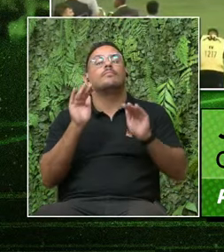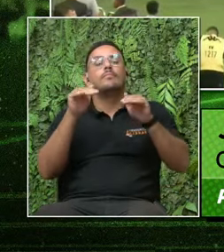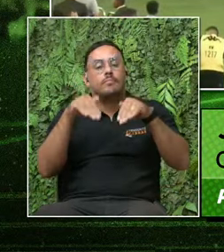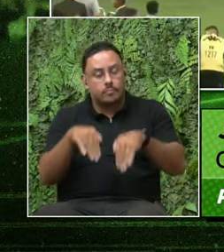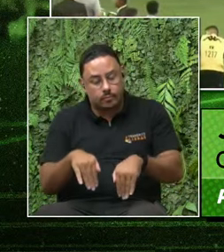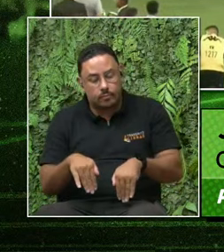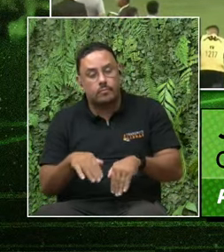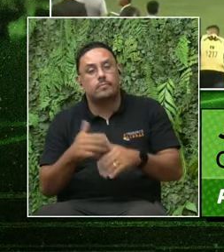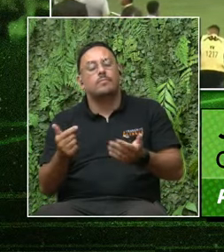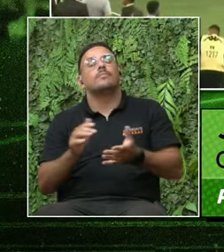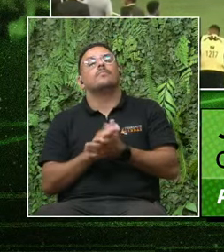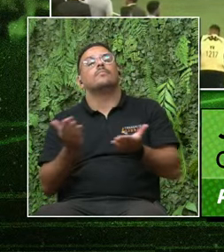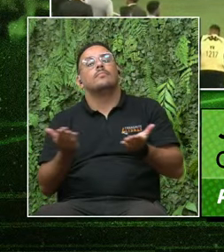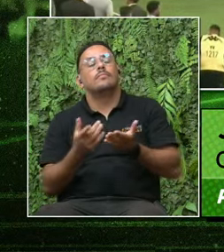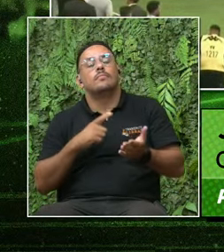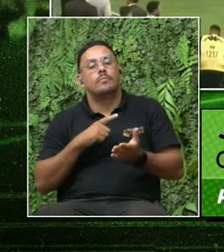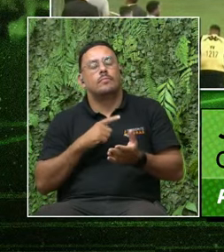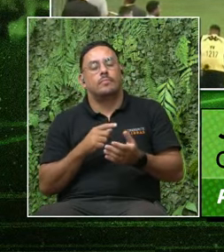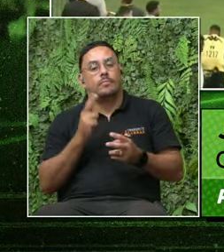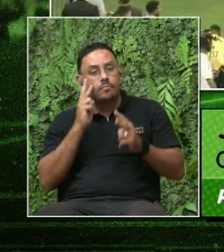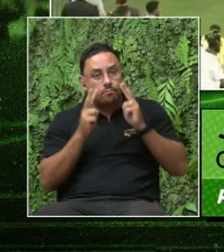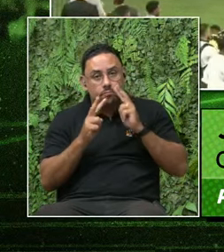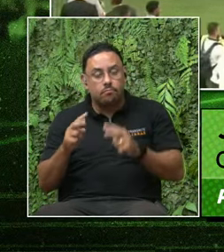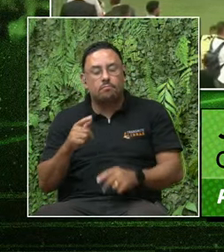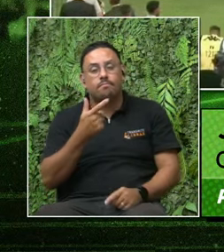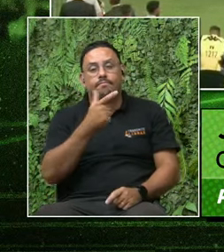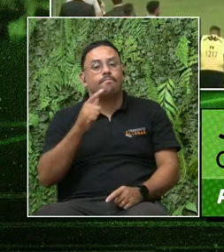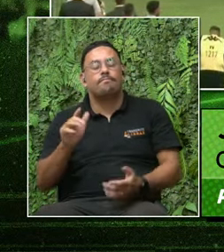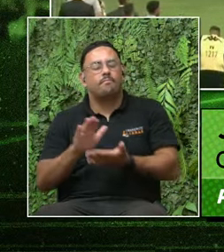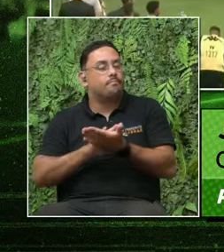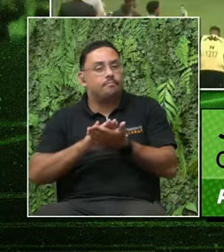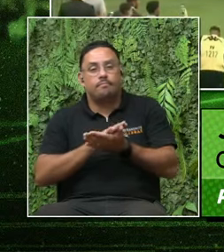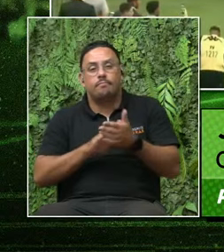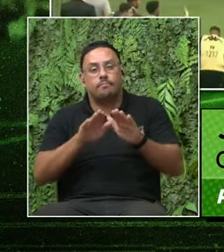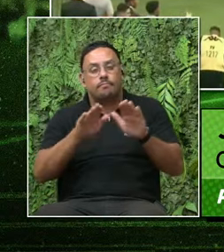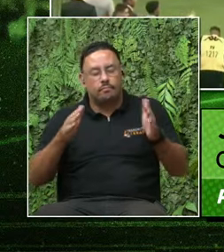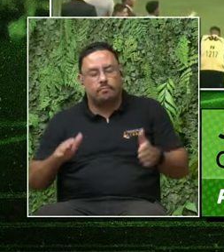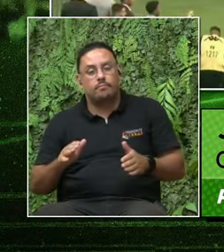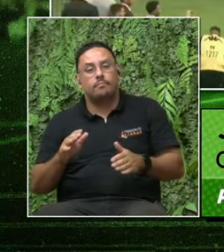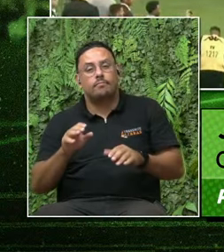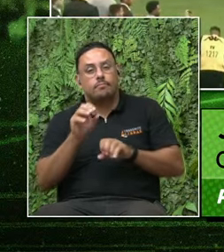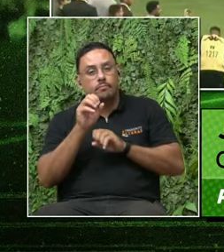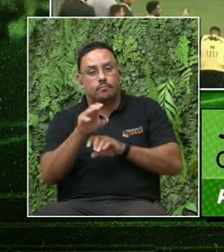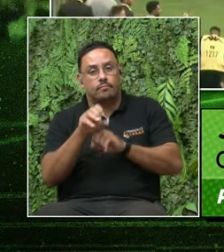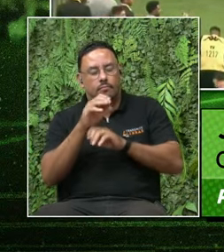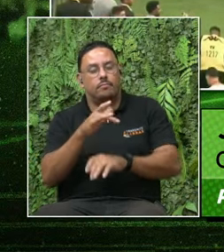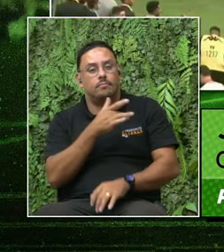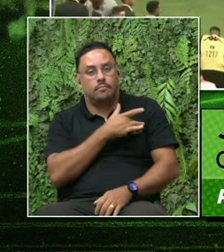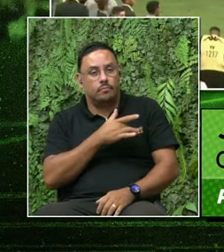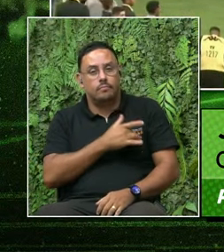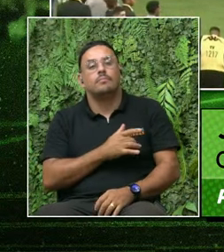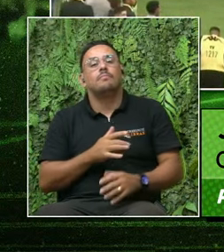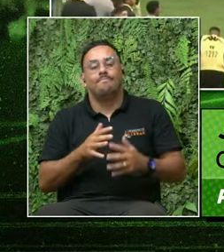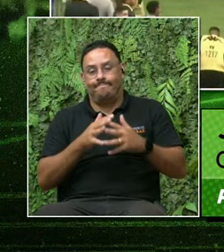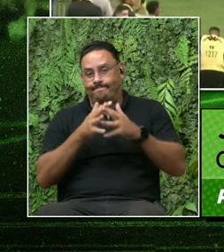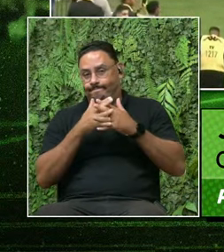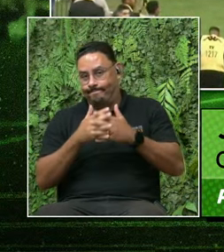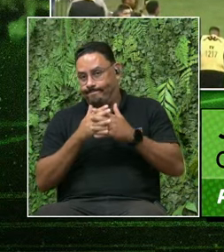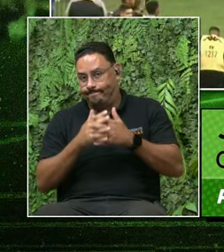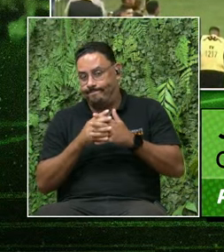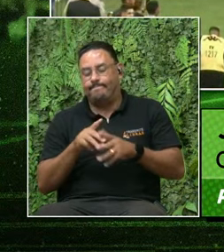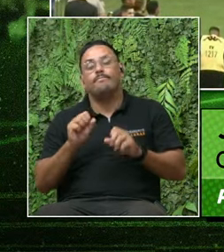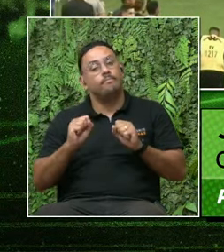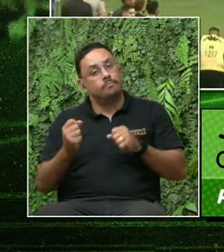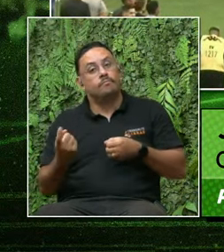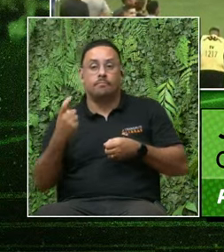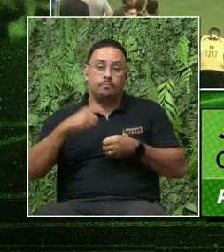Gramado inclusive até o momento aqui eu tô dando uma olhada não tem nada montado pra entrevista do técnico do Cruzeiro enfim tá meio complicado aqui pode ser que esses caras